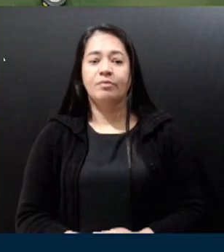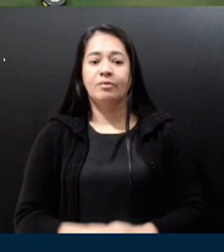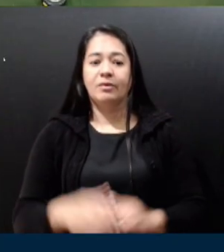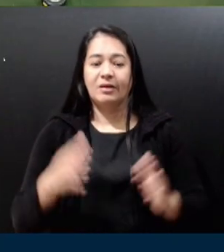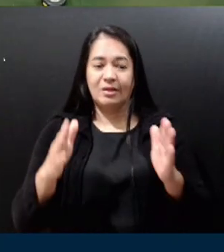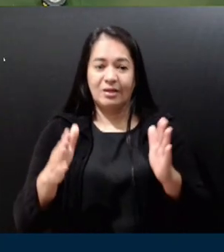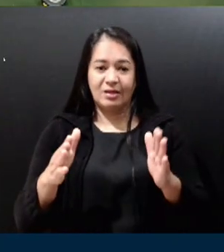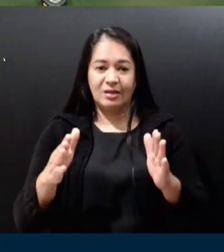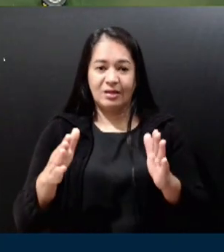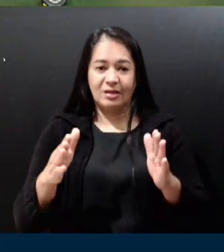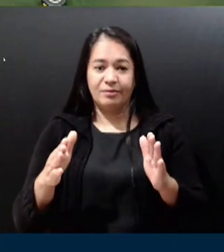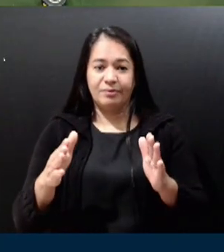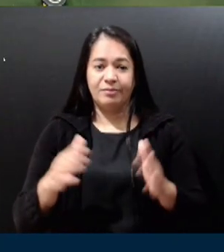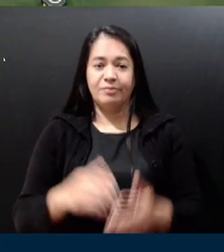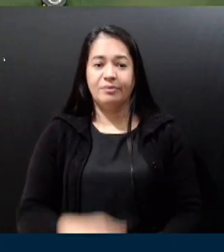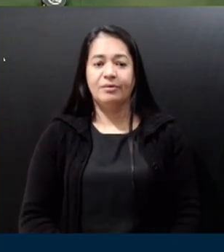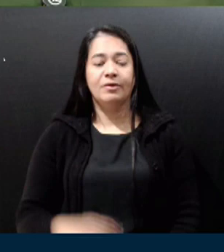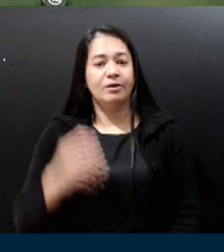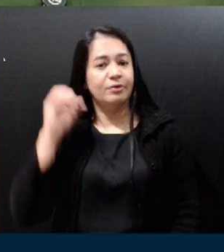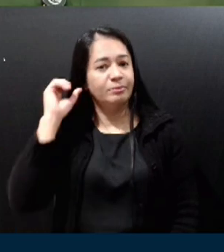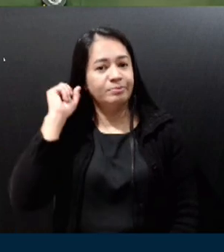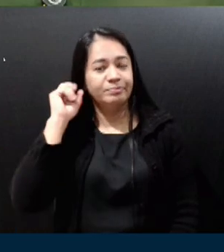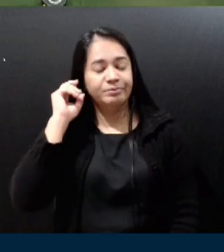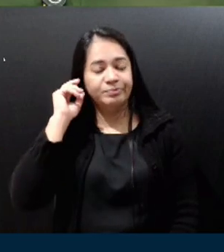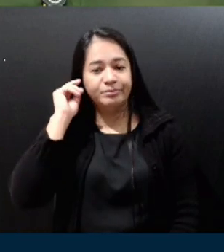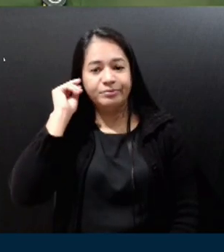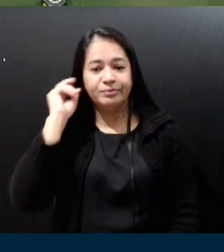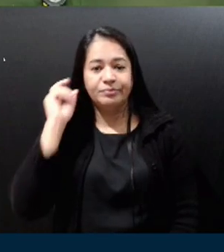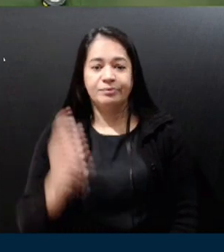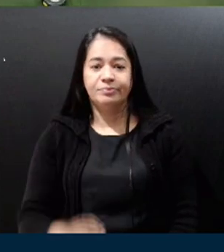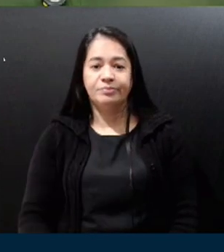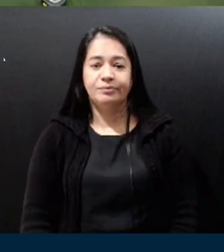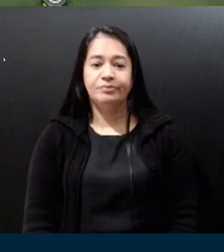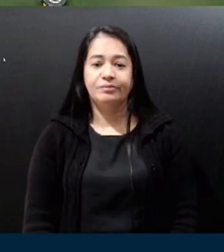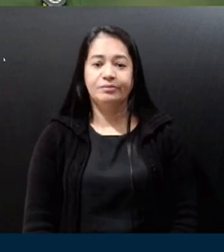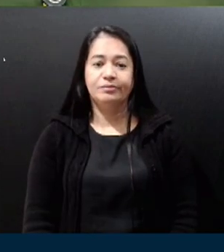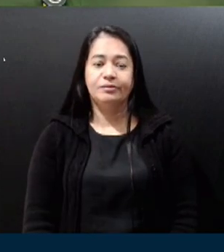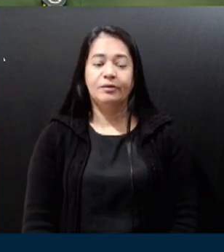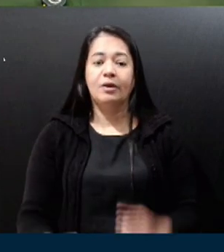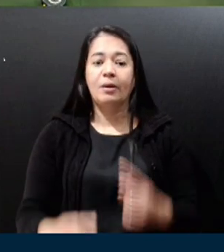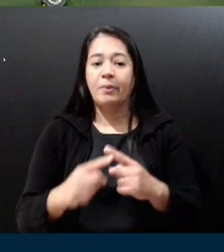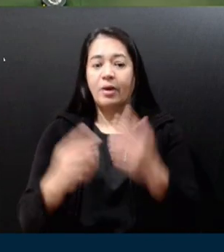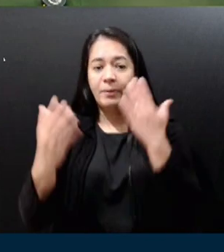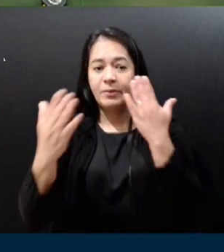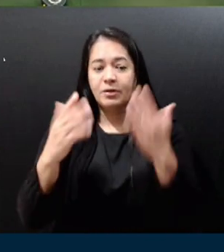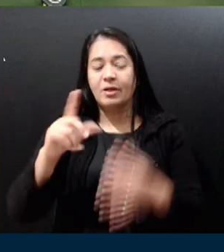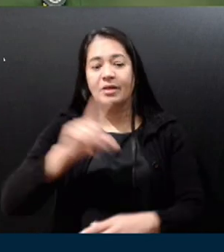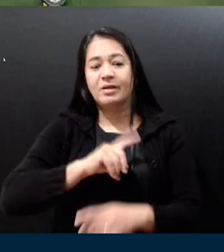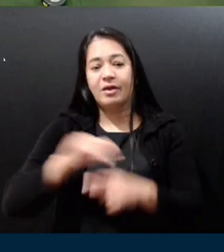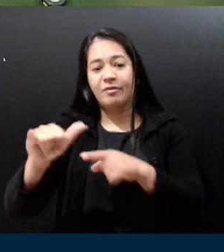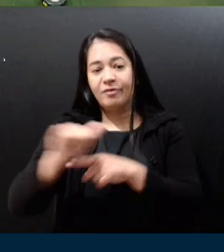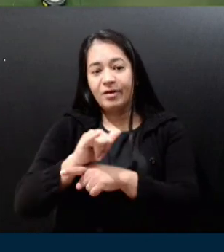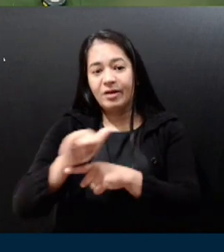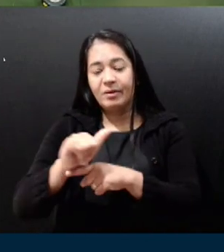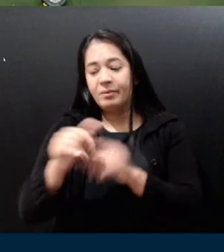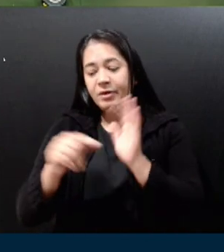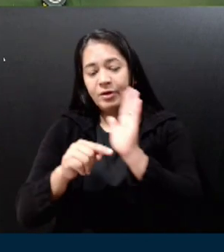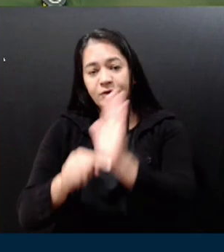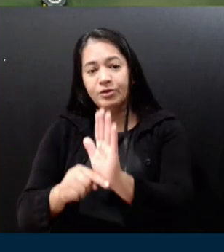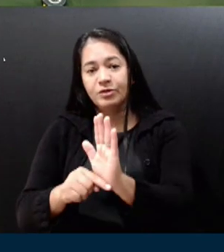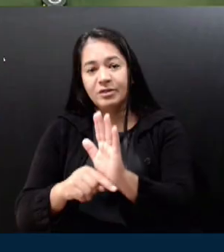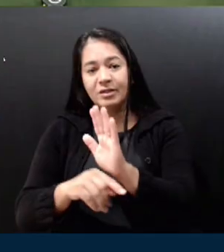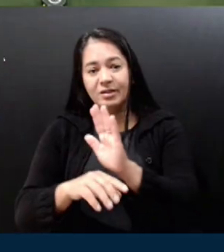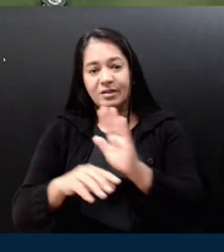mudança, levar para uma psicóloga infantil, porque ela tem ferramentas para isso, e ela vai saber abordar